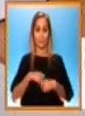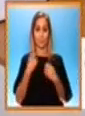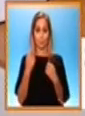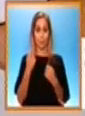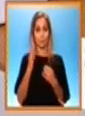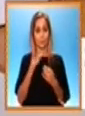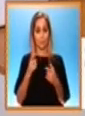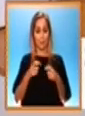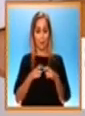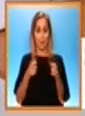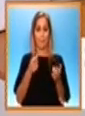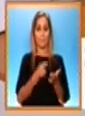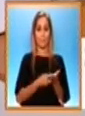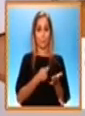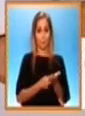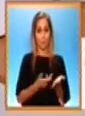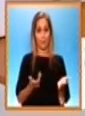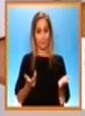o impito.